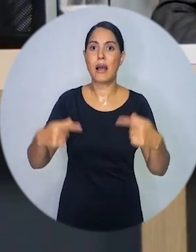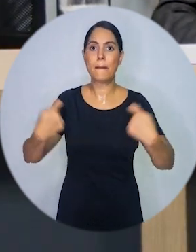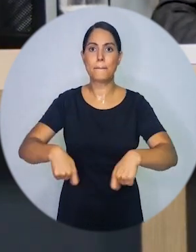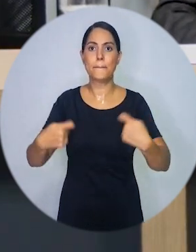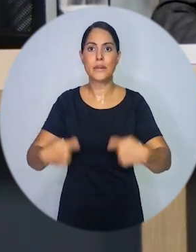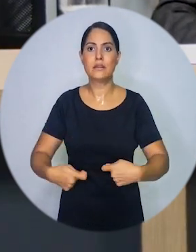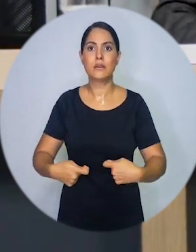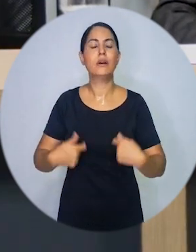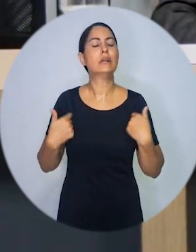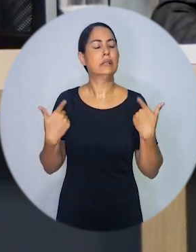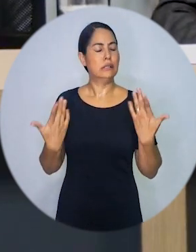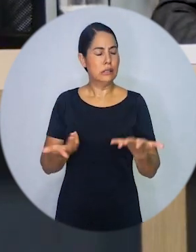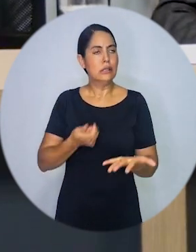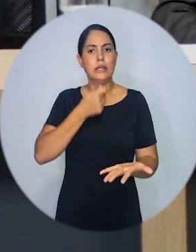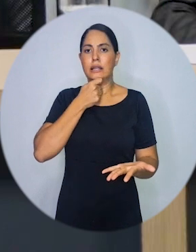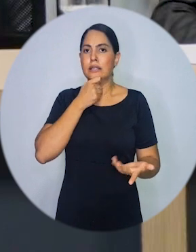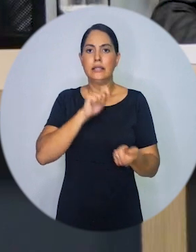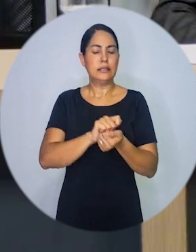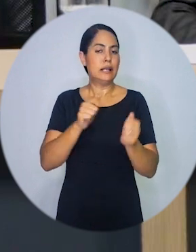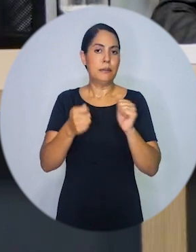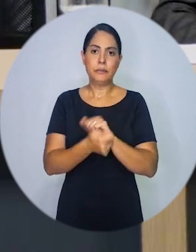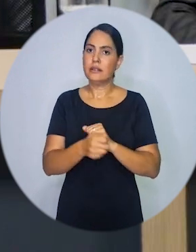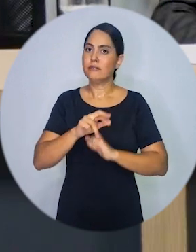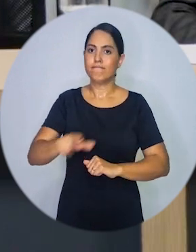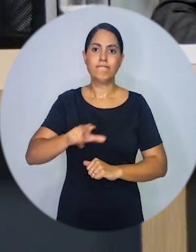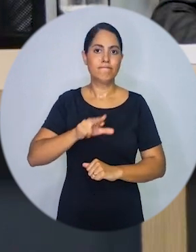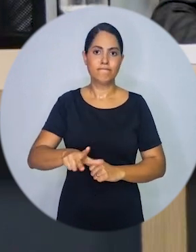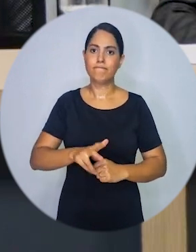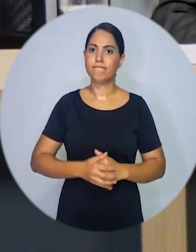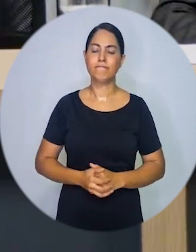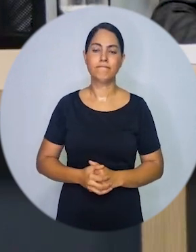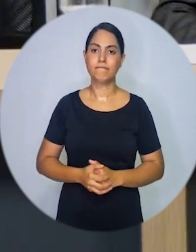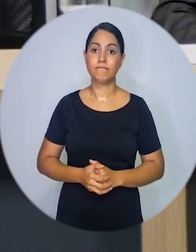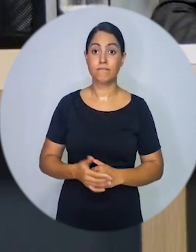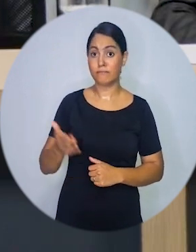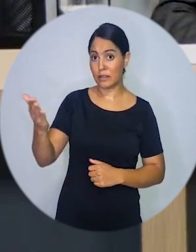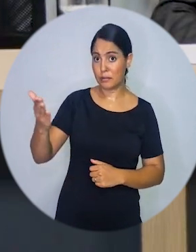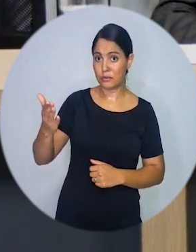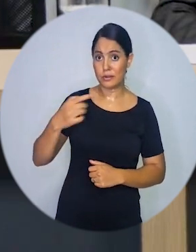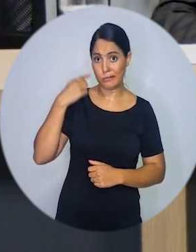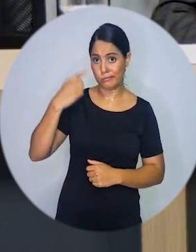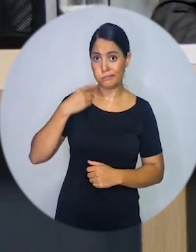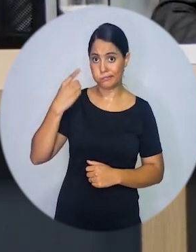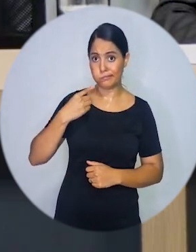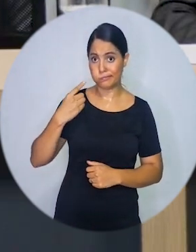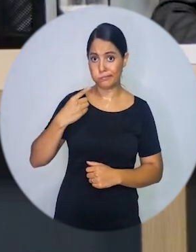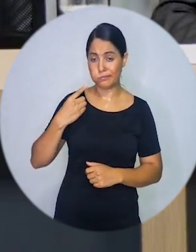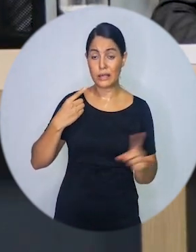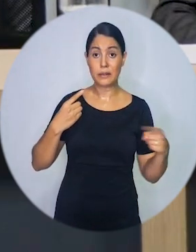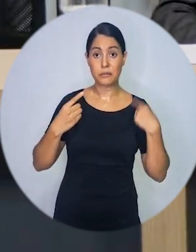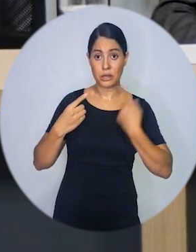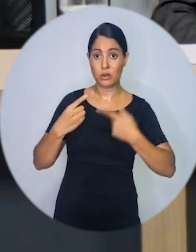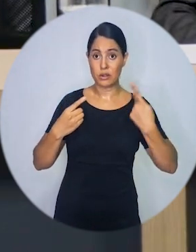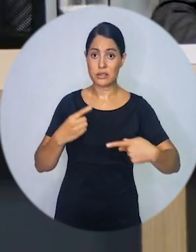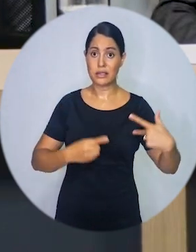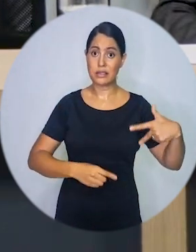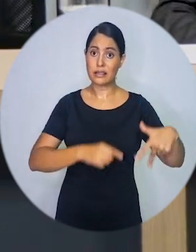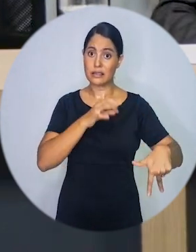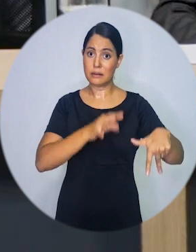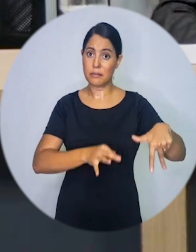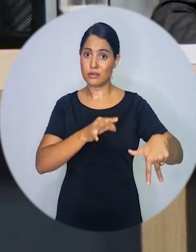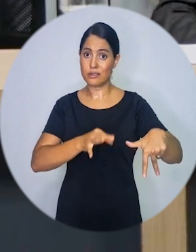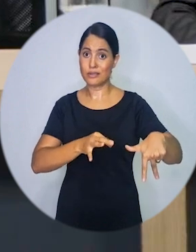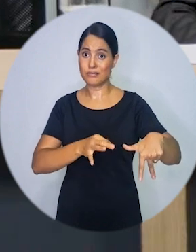em pé em 6 meses. Então, muita coisa ainda não se adaptou para os dois lados. Para vocês